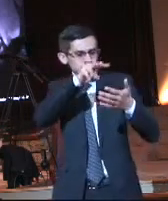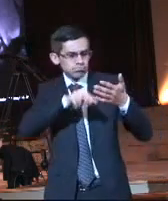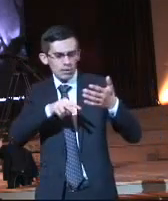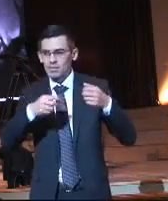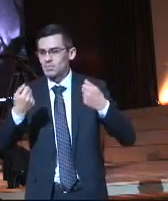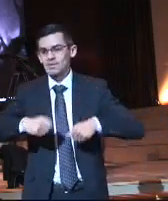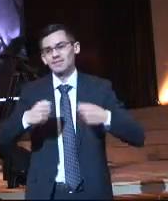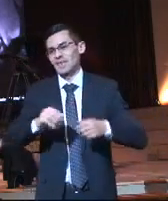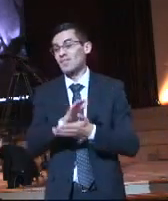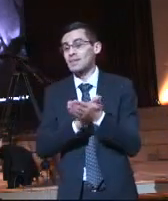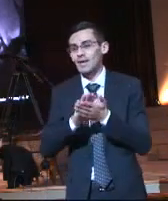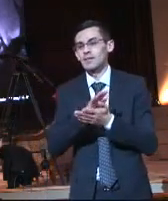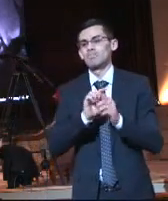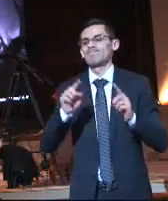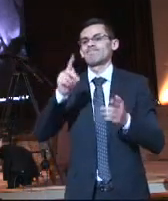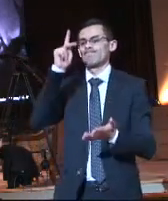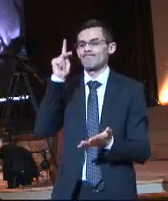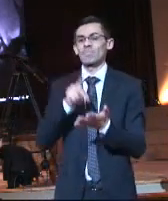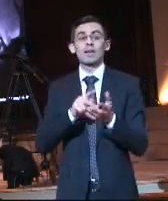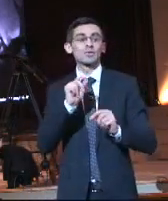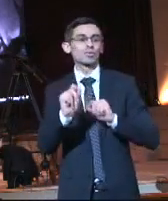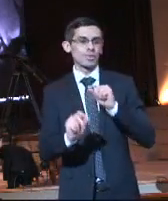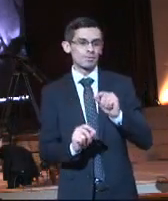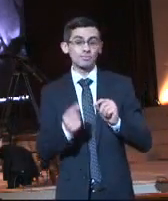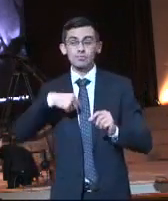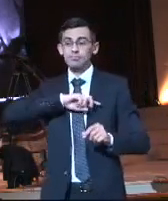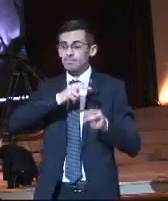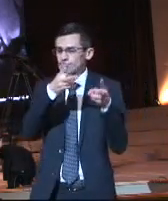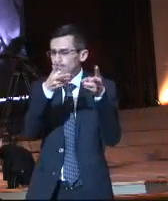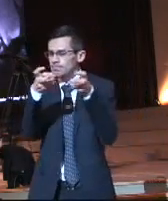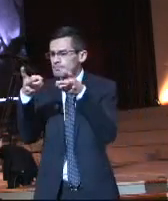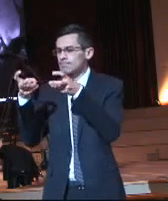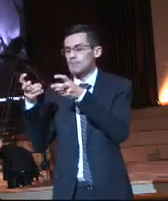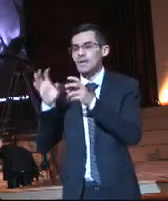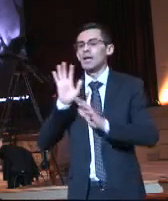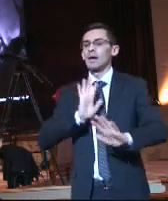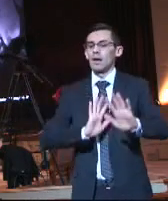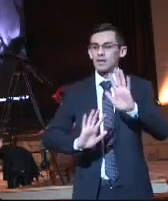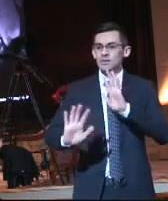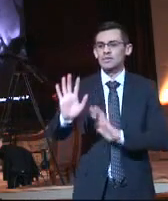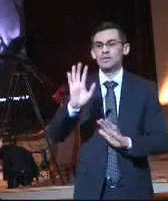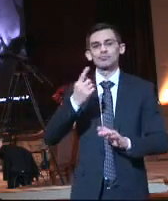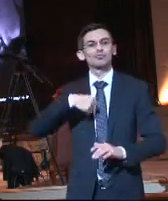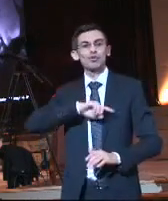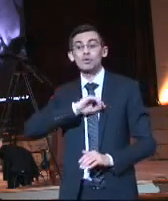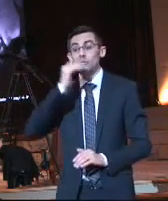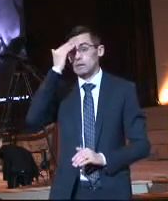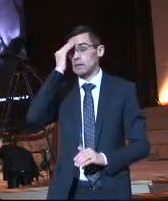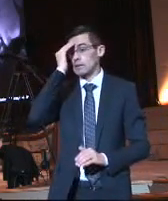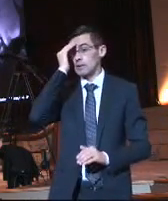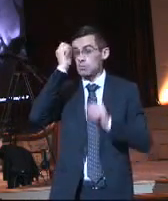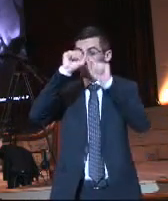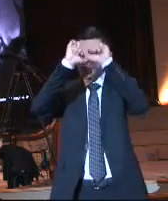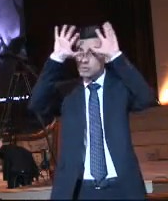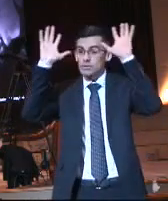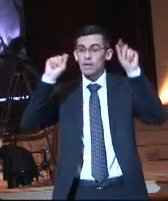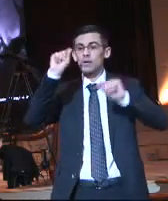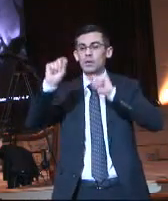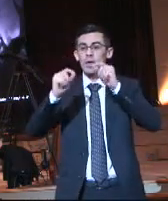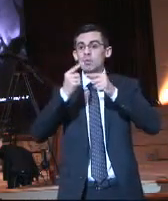na verdade, a gente vai perceber que muitas vezes a gente não tem a dimensão desse